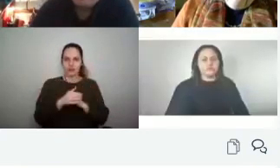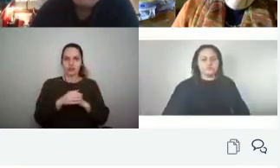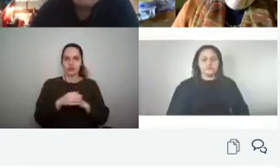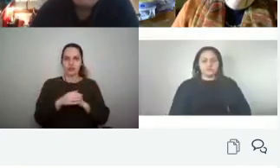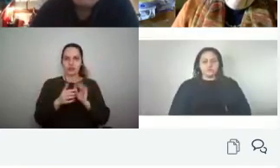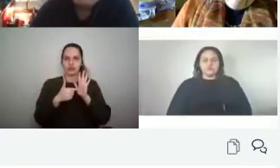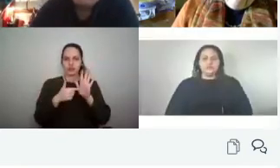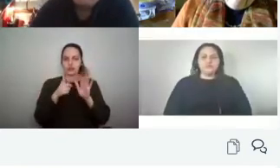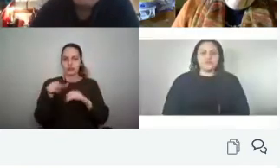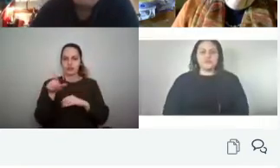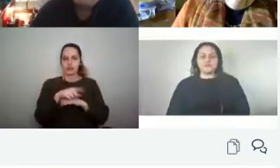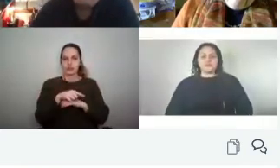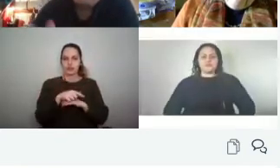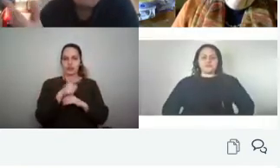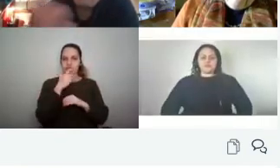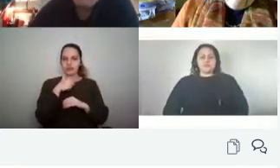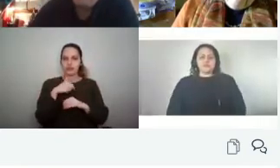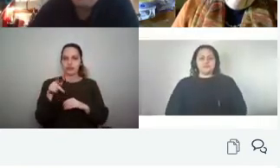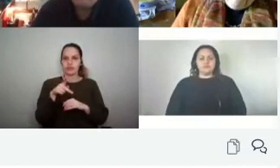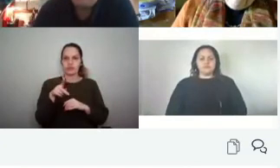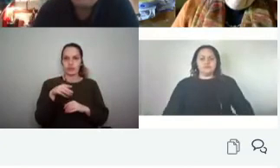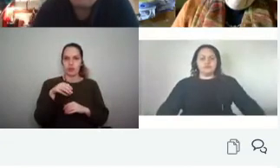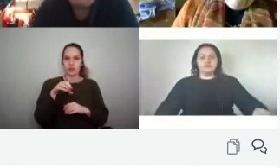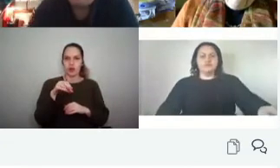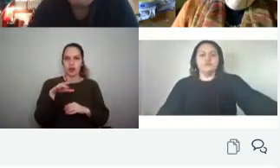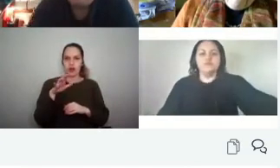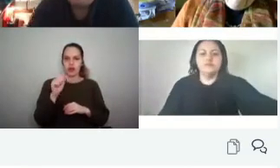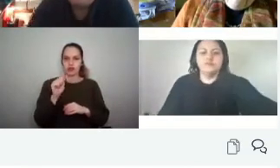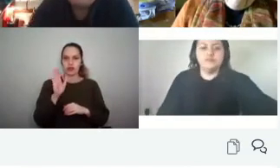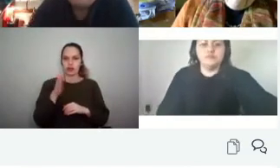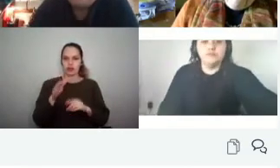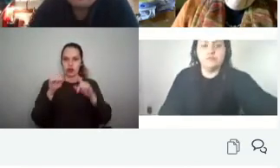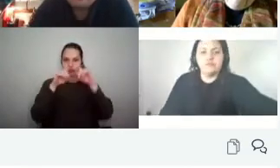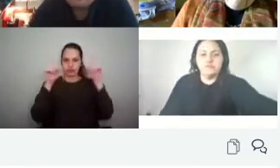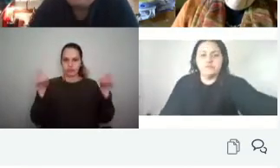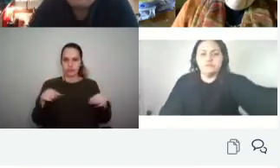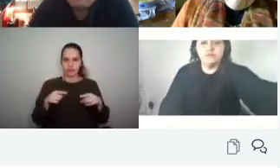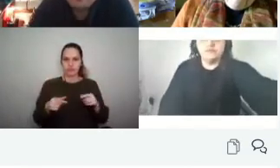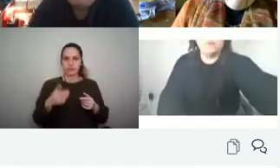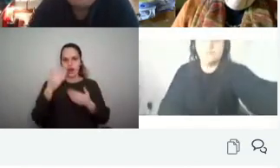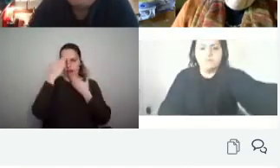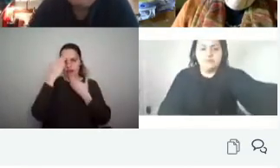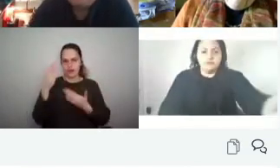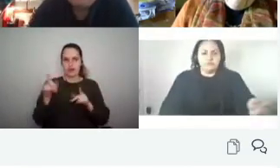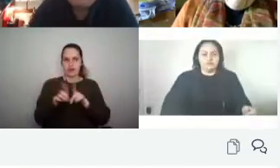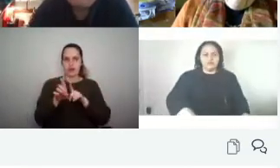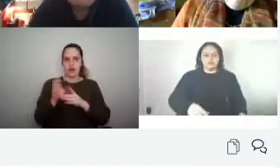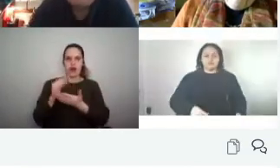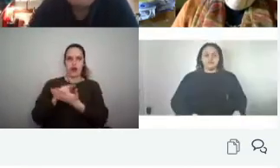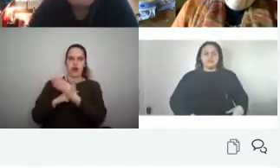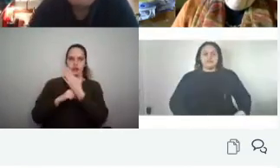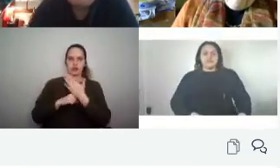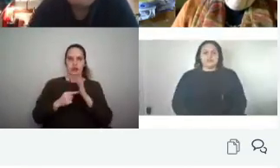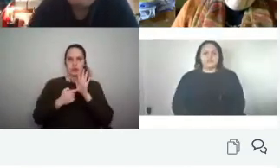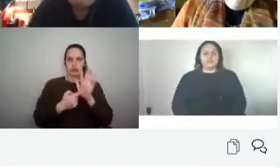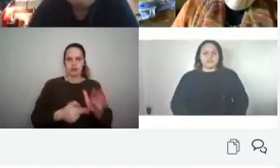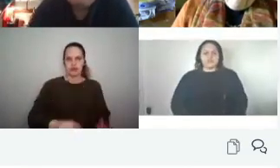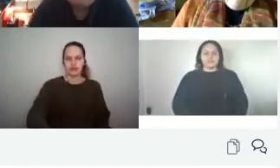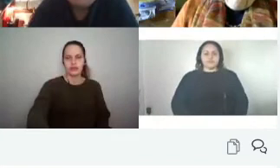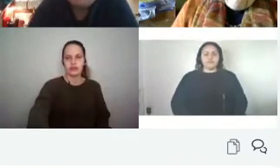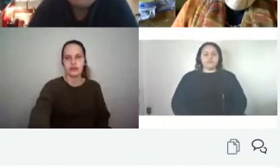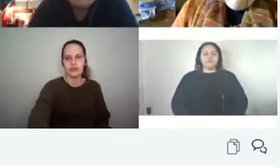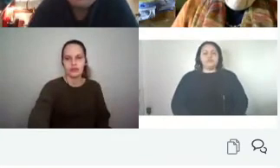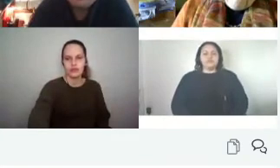Possivelmente a professora Mônica já colocou. Quero agradecer também ela por estar me ajudando aí na apresentação. E esse balão